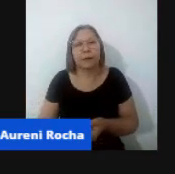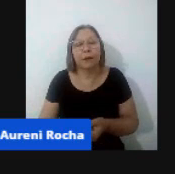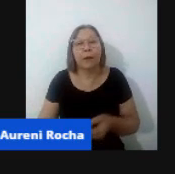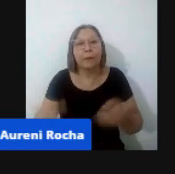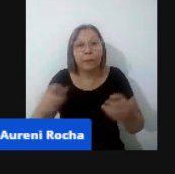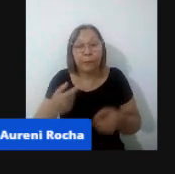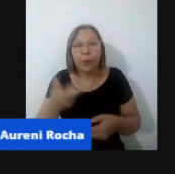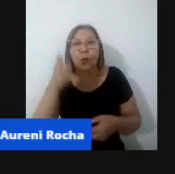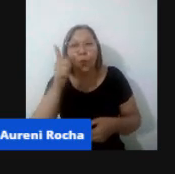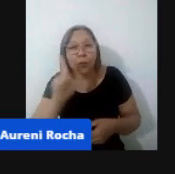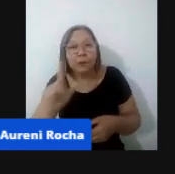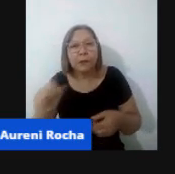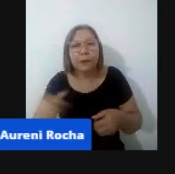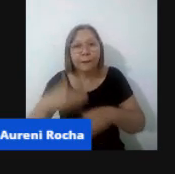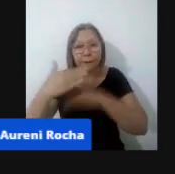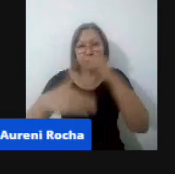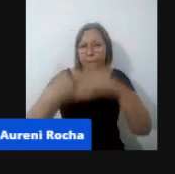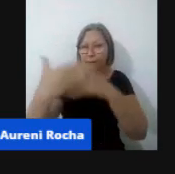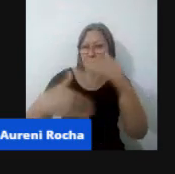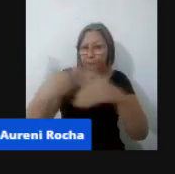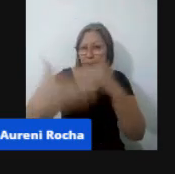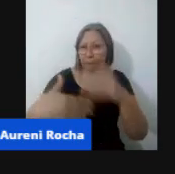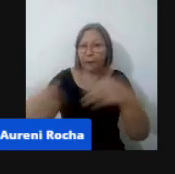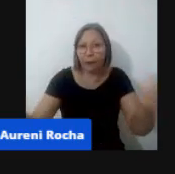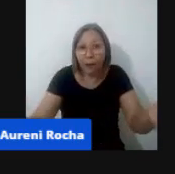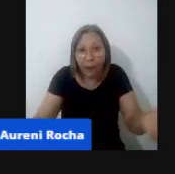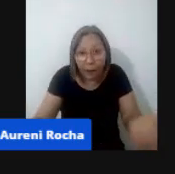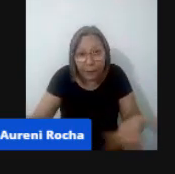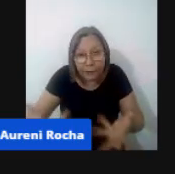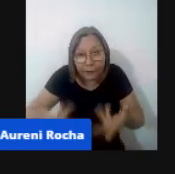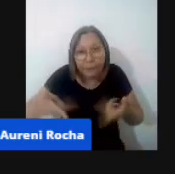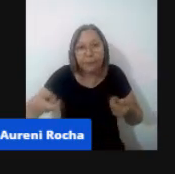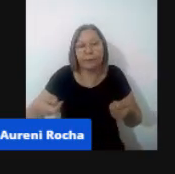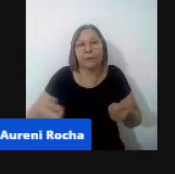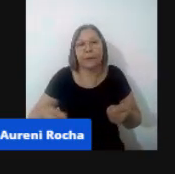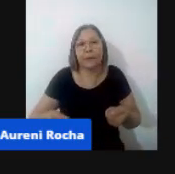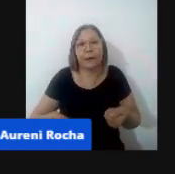nessa criança. E aí sim, baseado nisso, é o que a